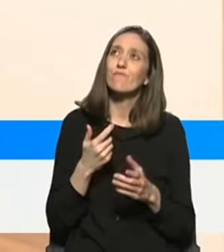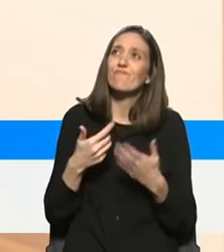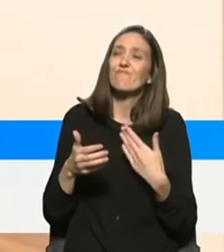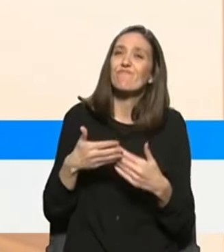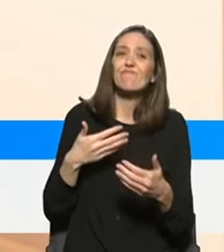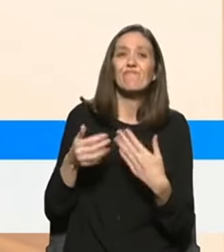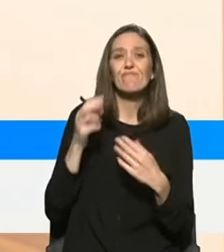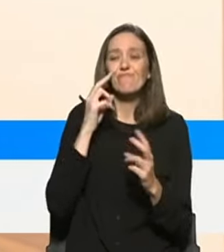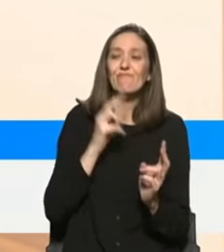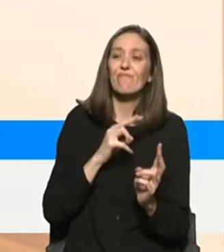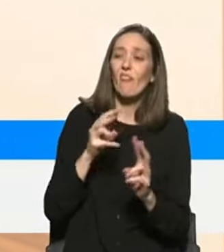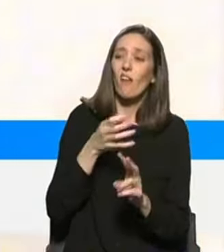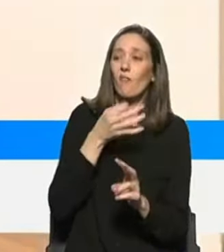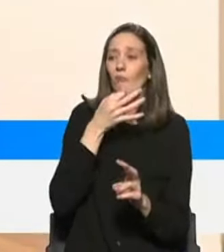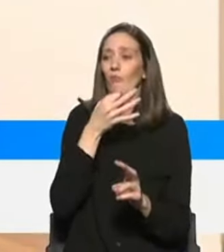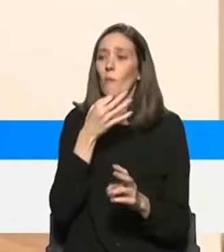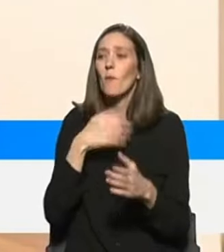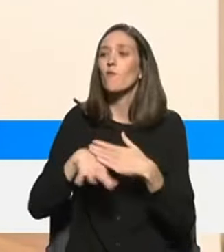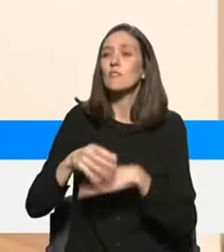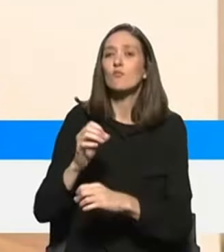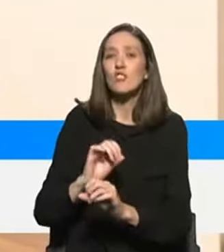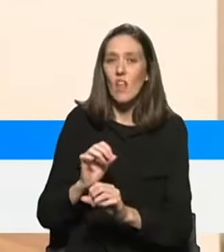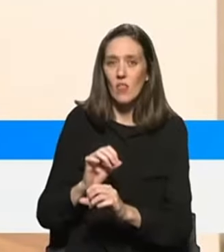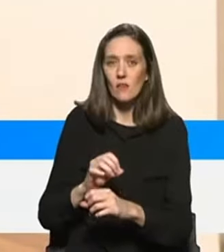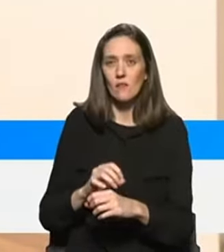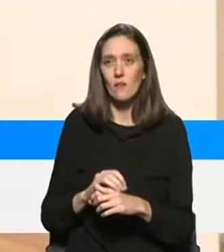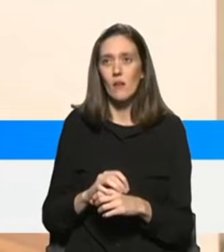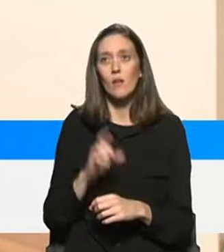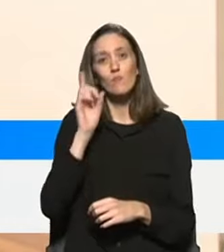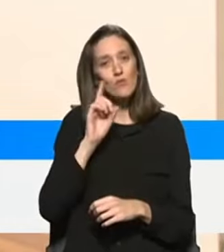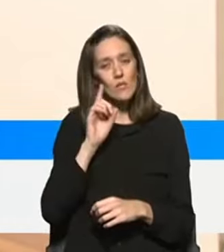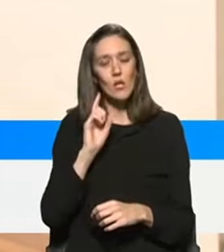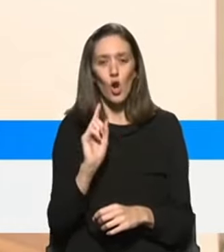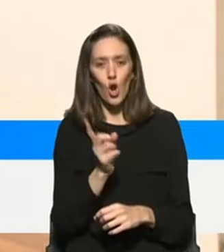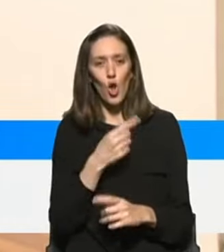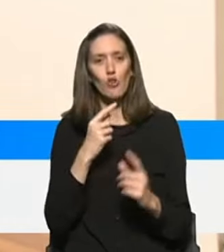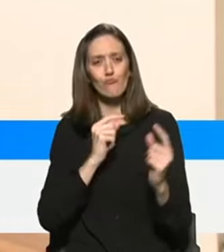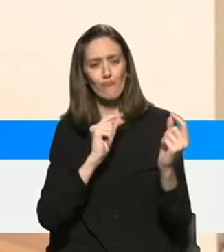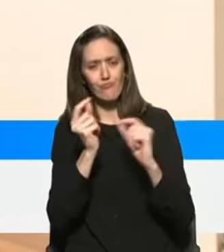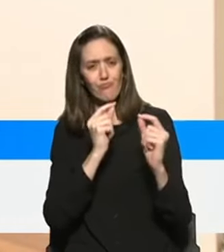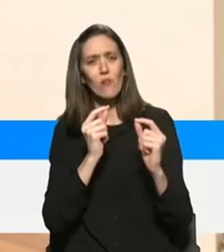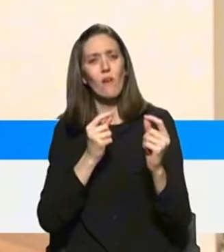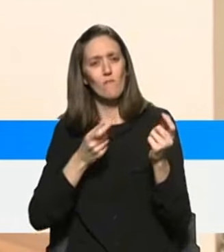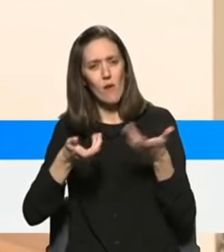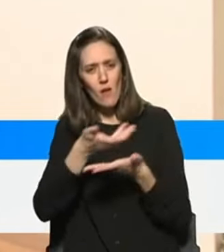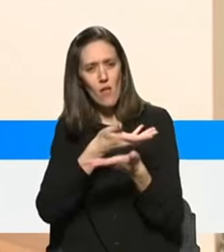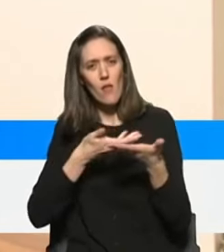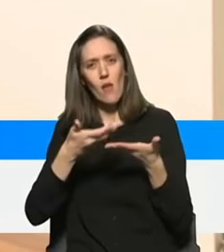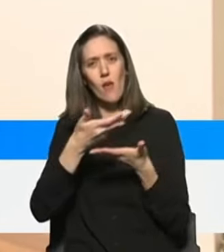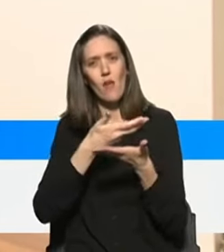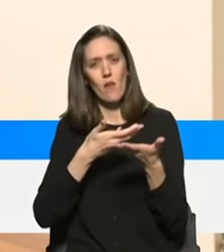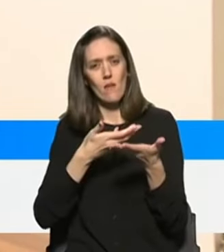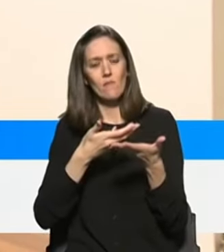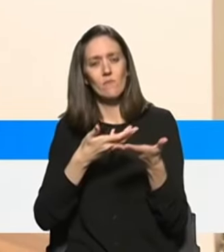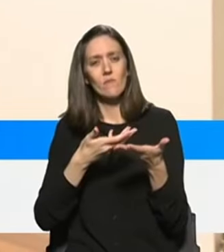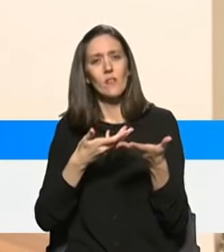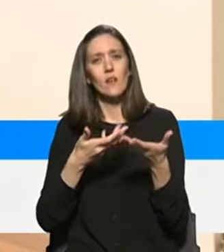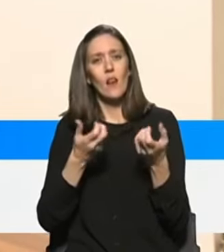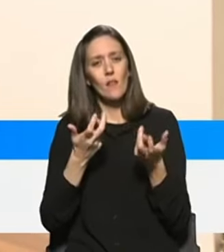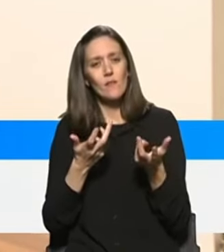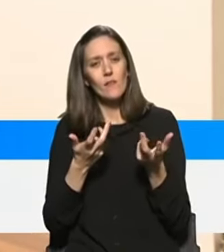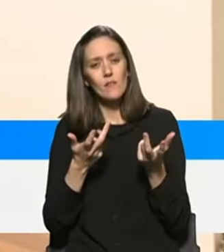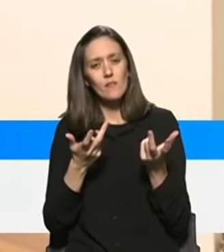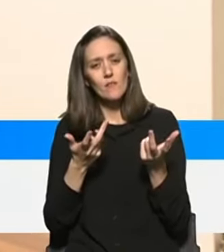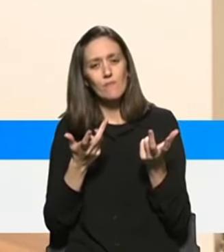olhamos, comentamos, mas não agimos. O importante é que sejamos capazes de debater uns com os outros, renovando o espaço público, libertando o